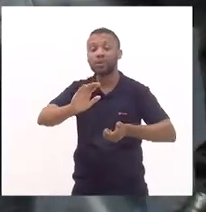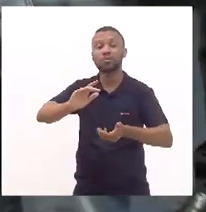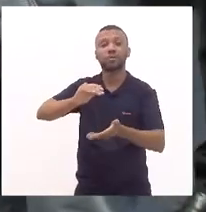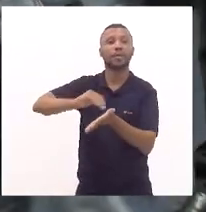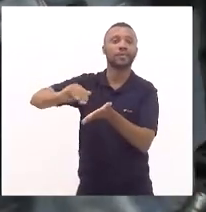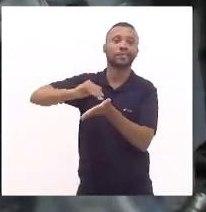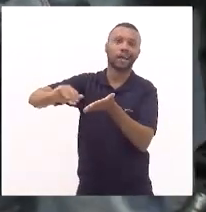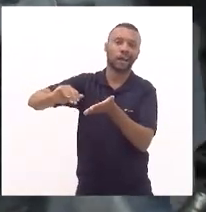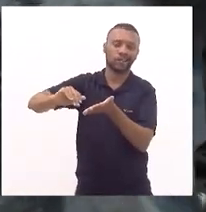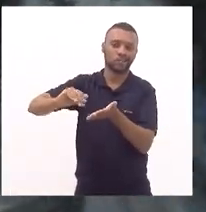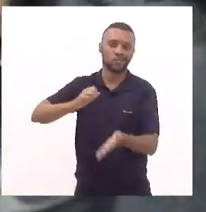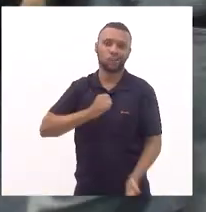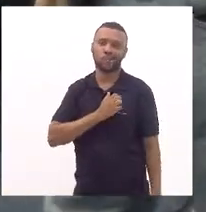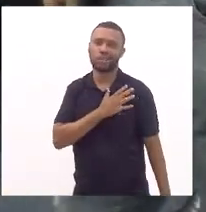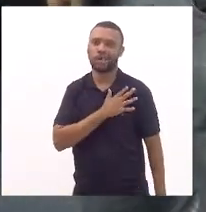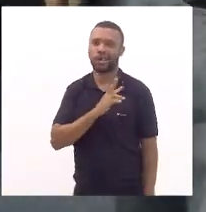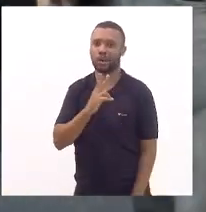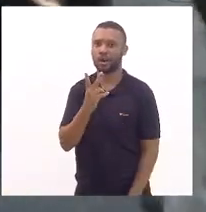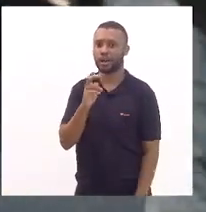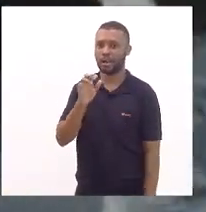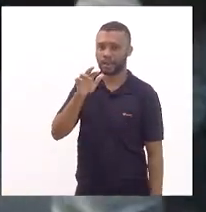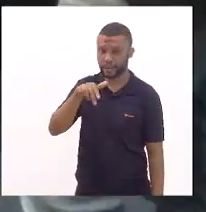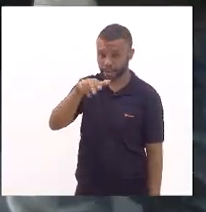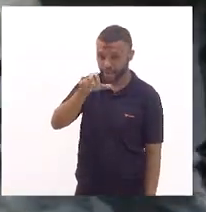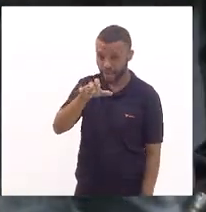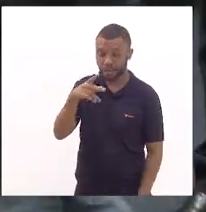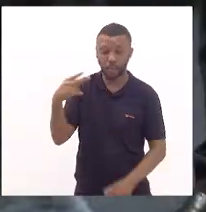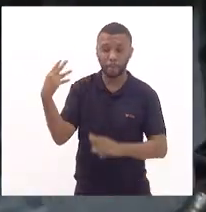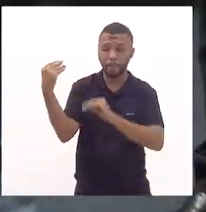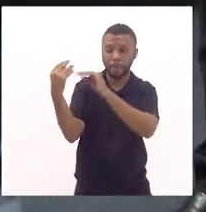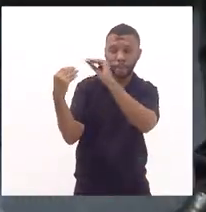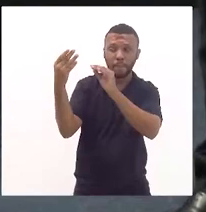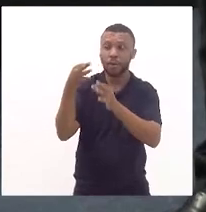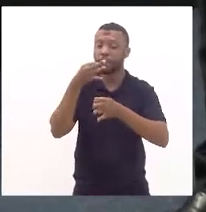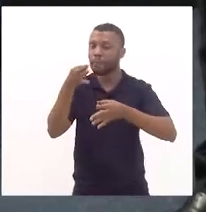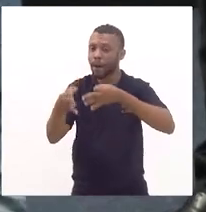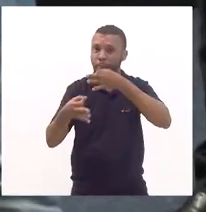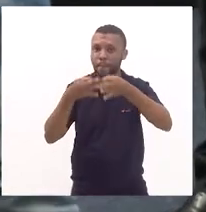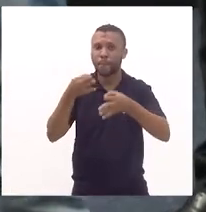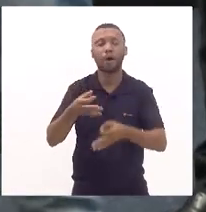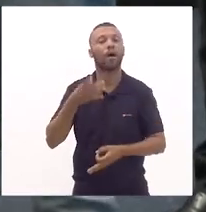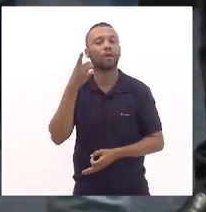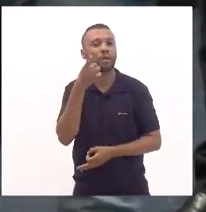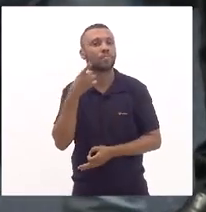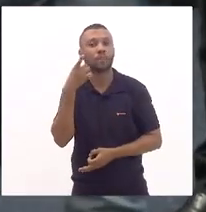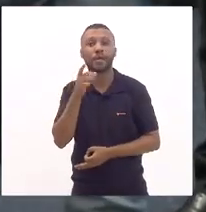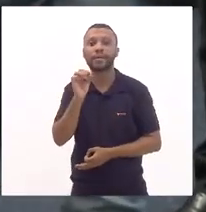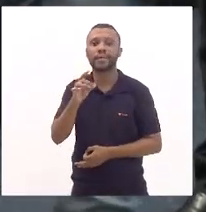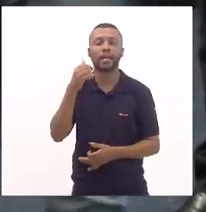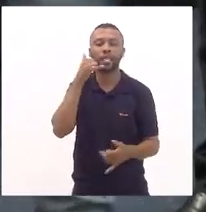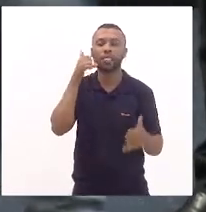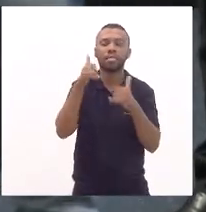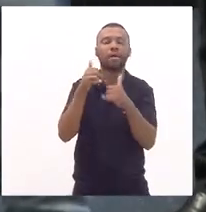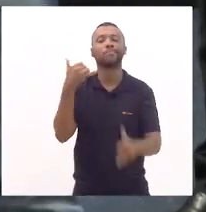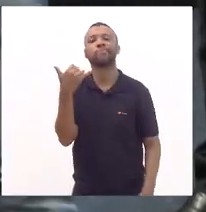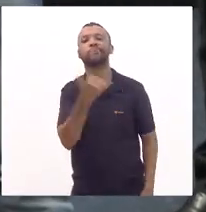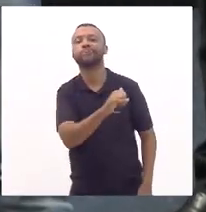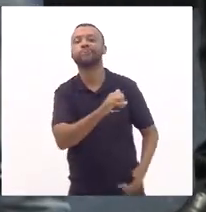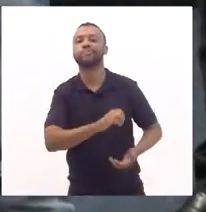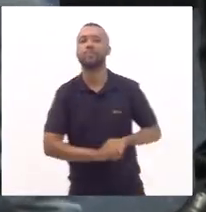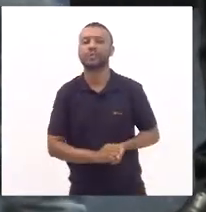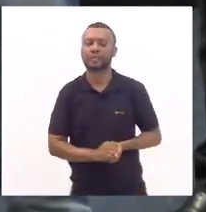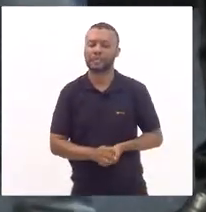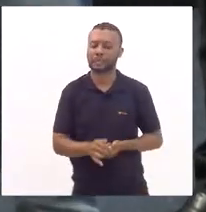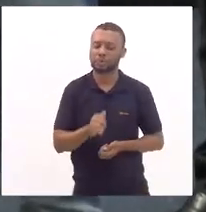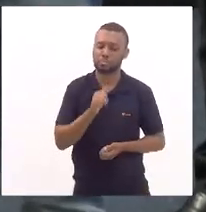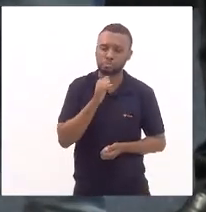Henrique, infelizmente, o que eu ouço de uma boa parte aqui dos deputados é que não atende, é que não,